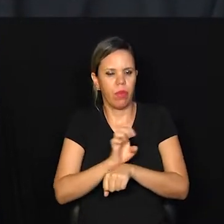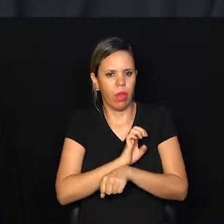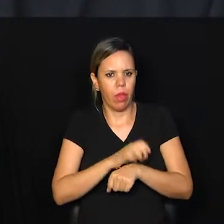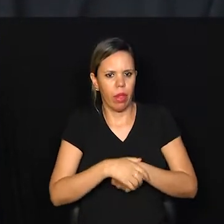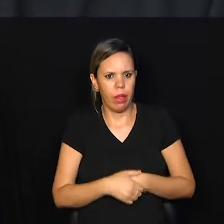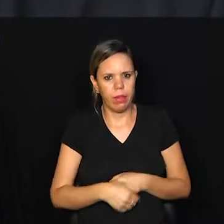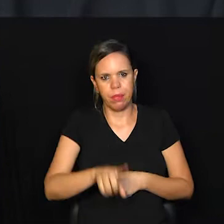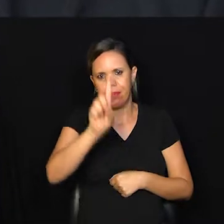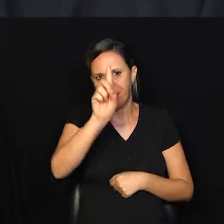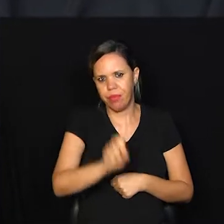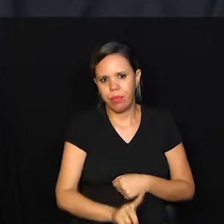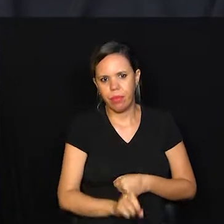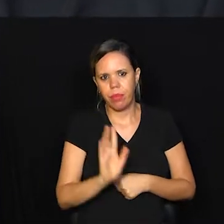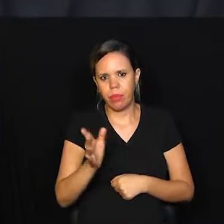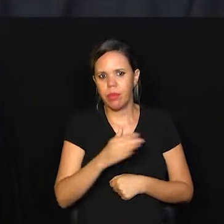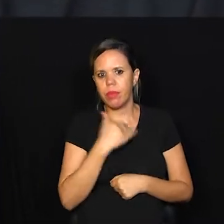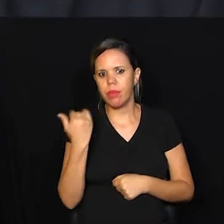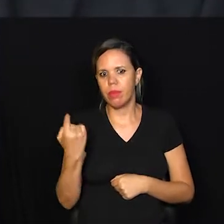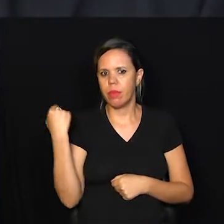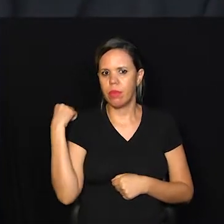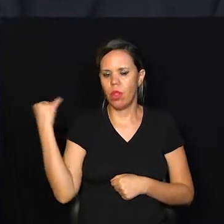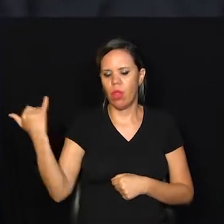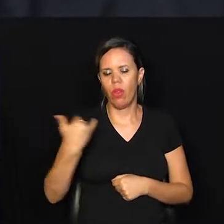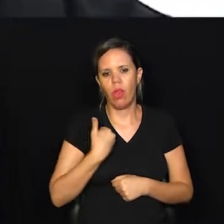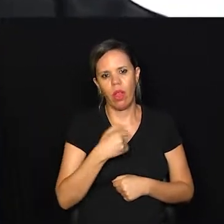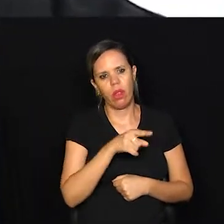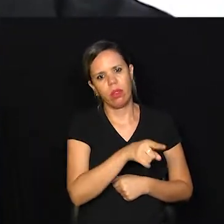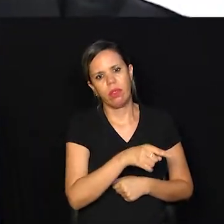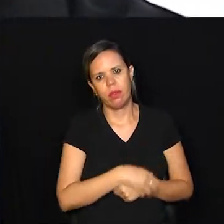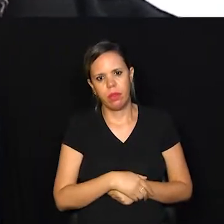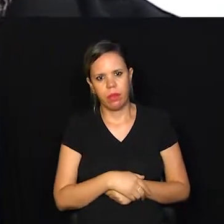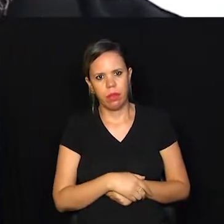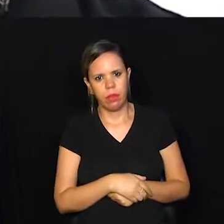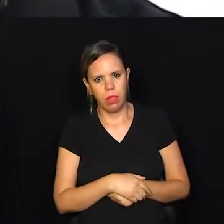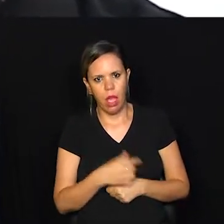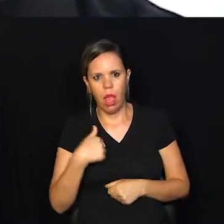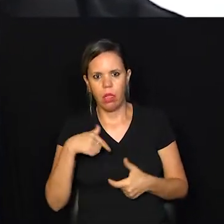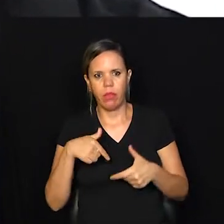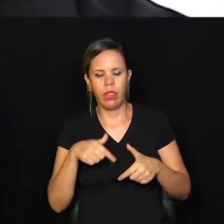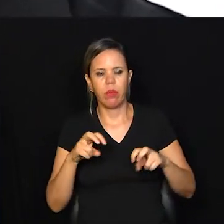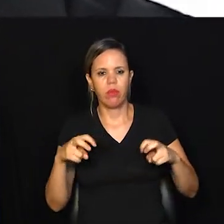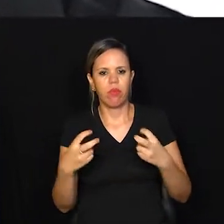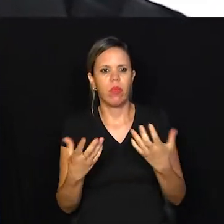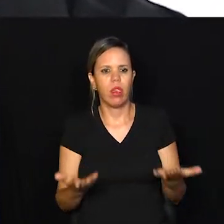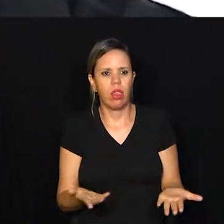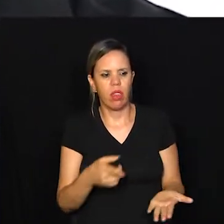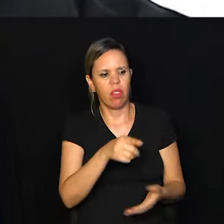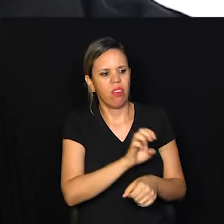um diretor, hoje já falecido, ele chegou para mim e falou, estava fazendo estágio de treinador no clube. Ele falou,